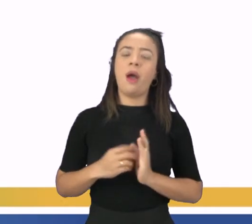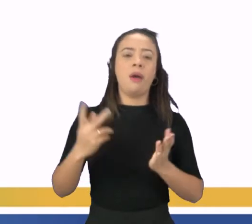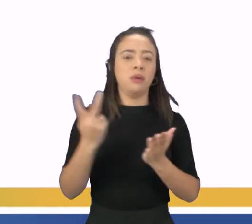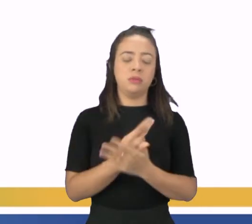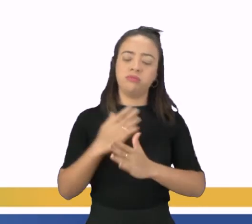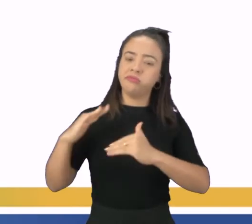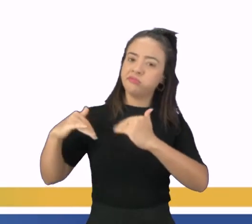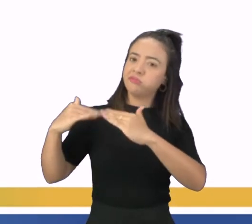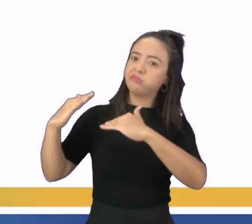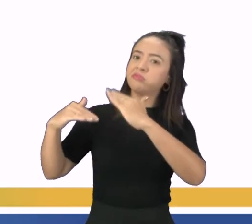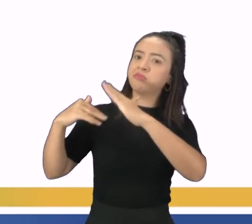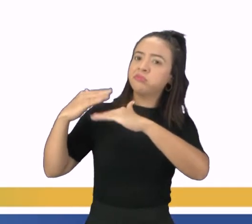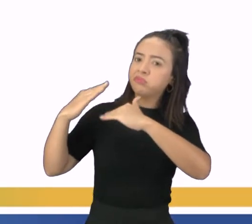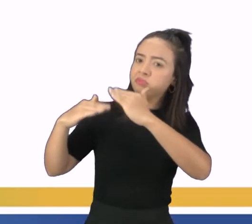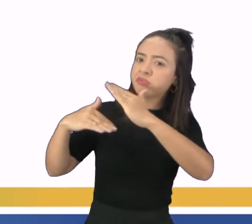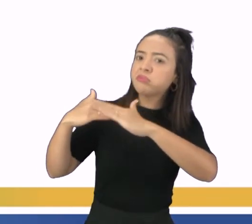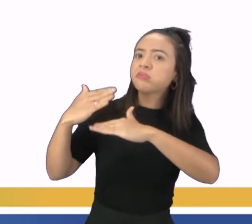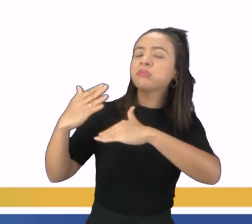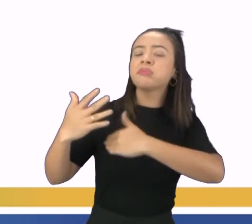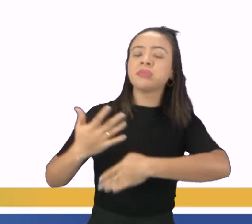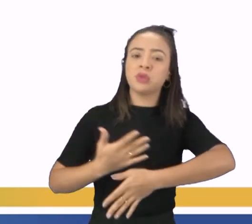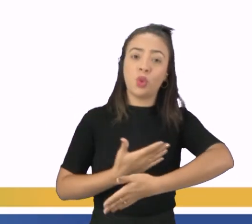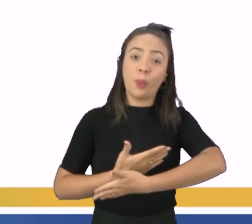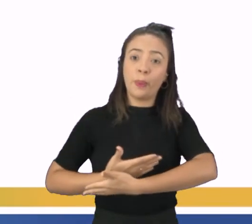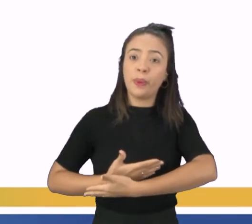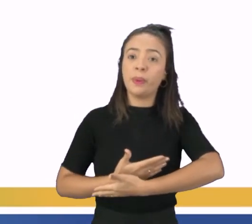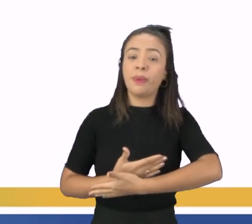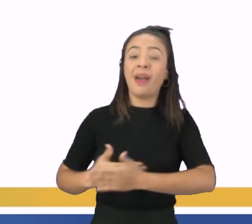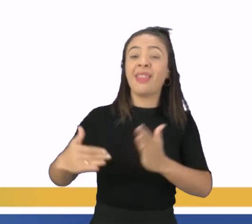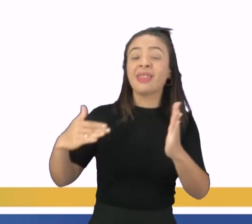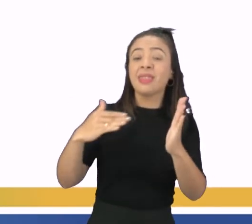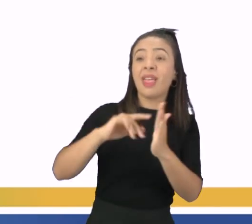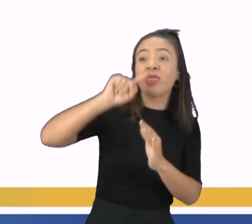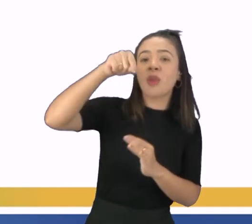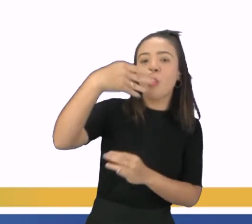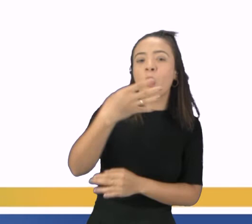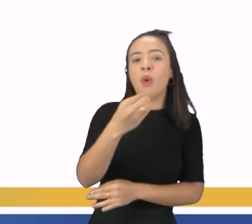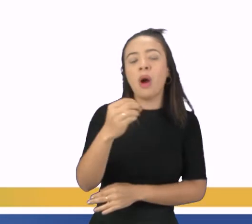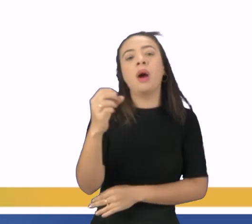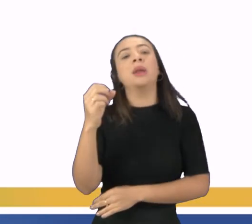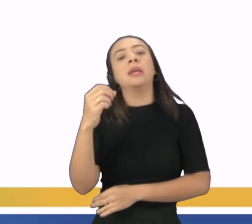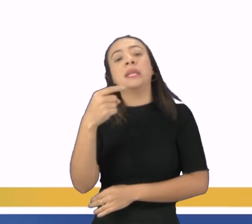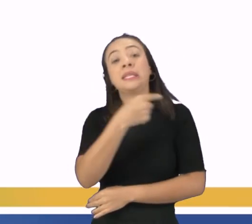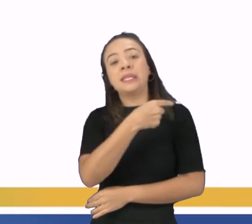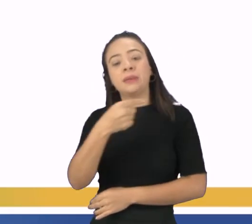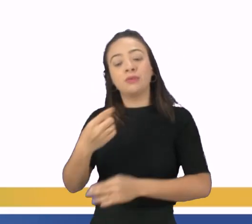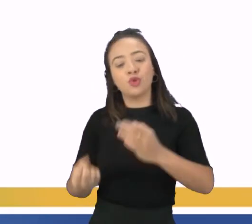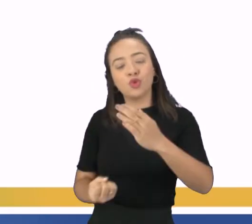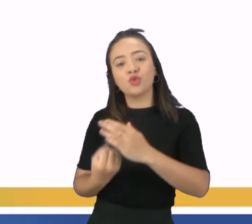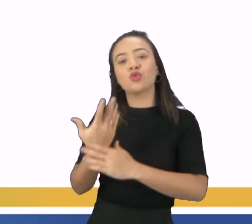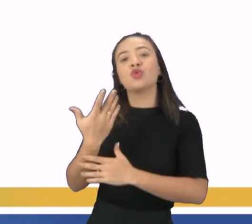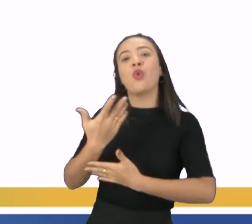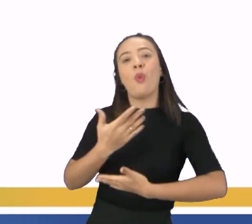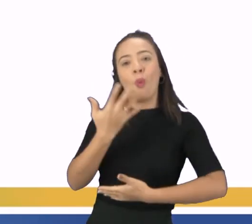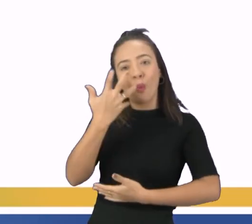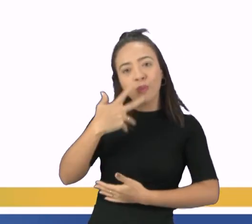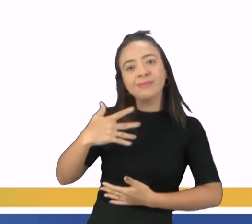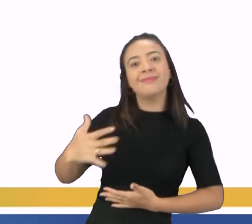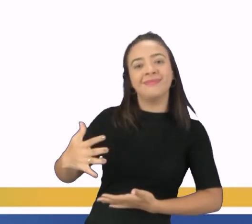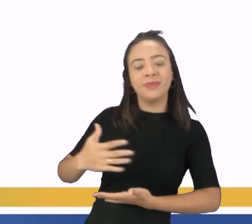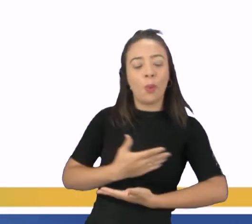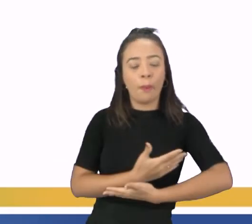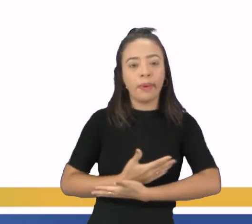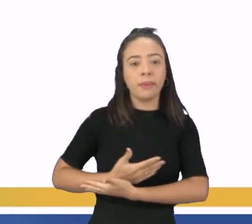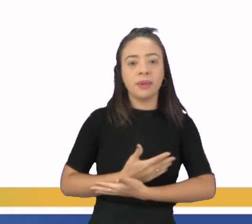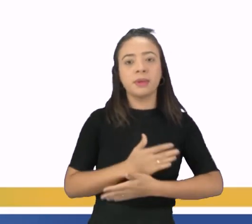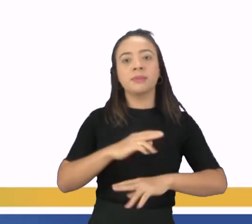todo o desenvolvimento embrionário, até que, após 40 semanas, um novo ser vivo esteja formado, tá? Então, o zigoto,